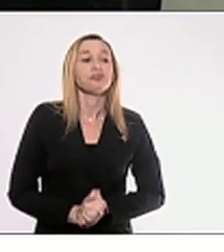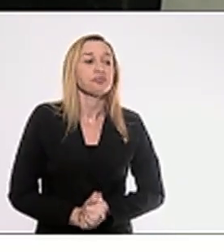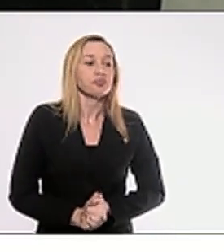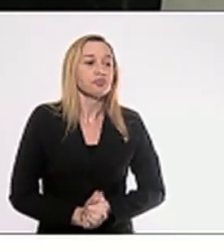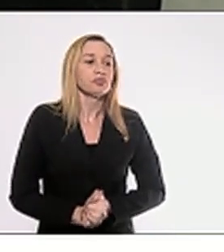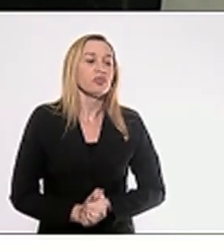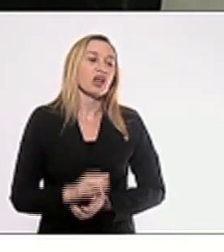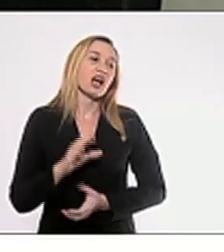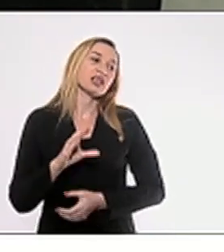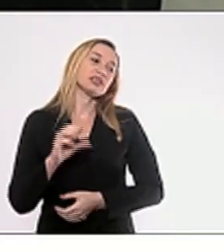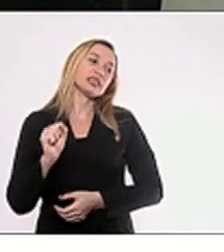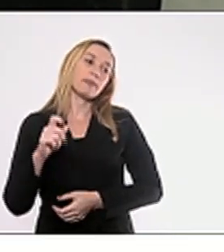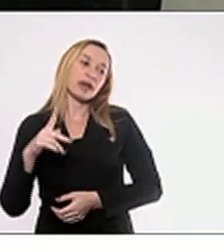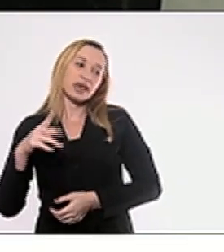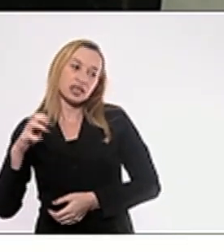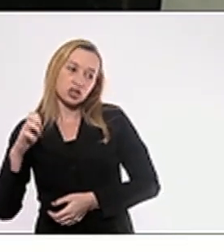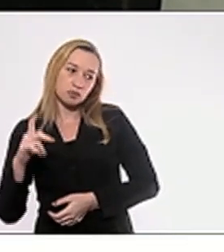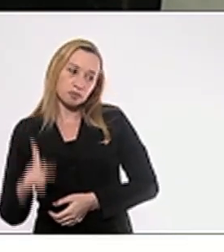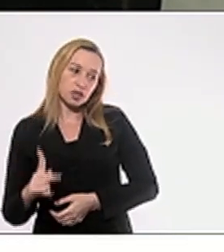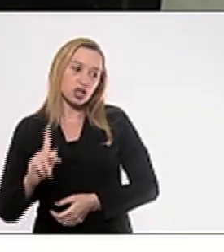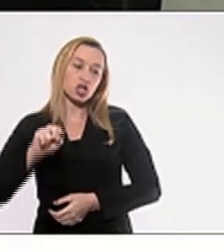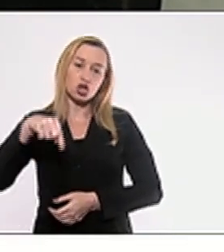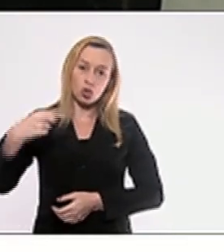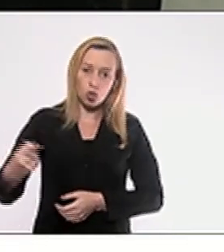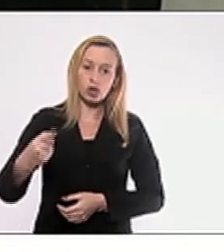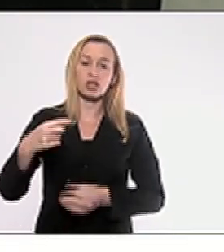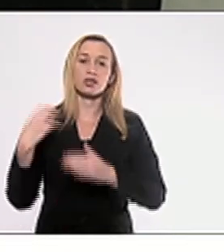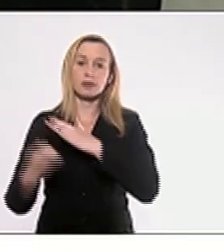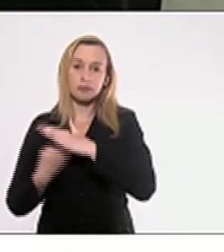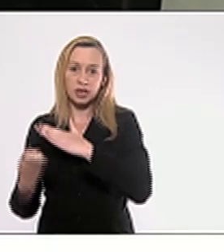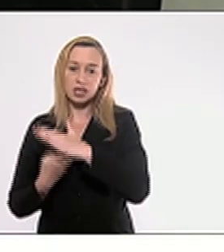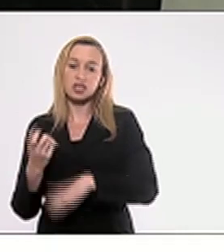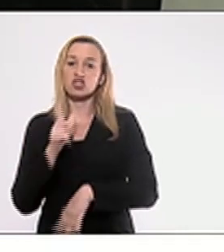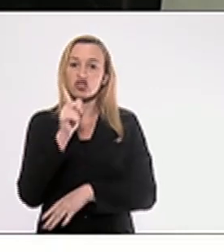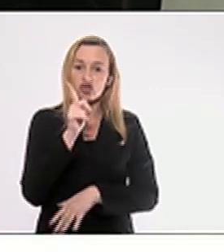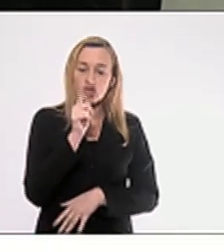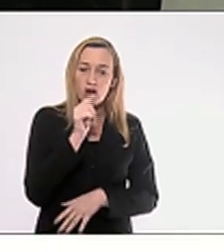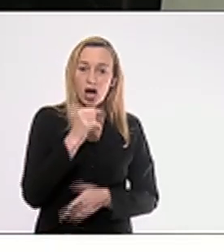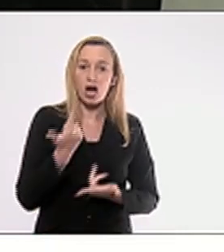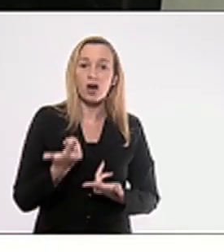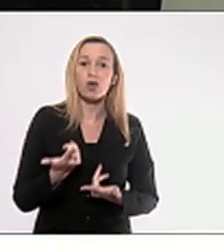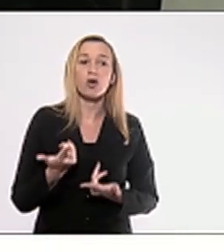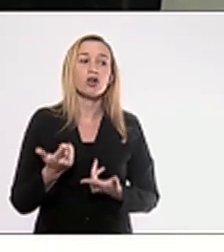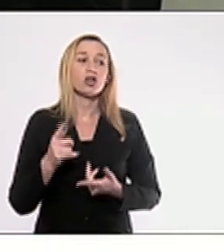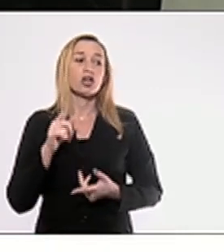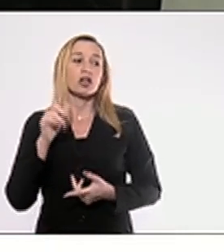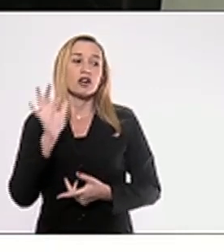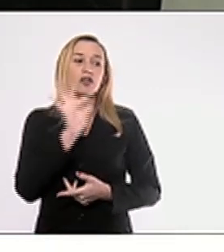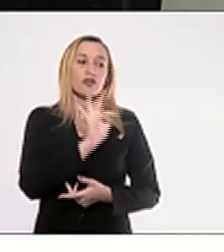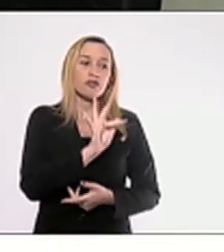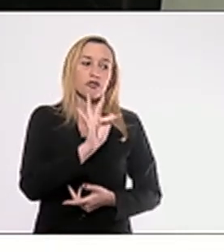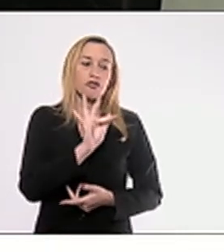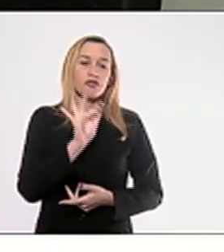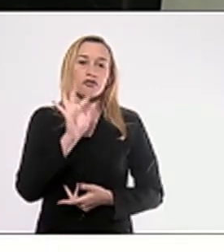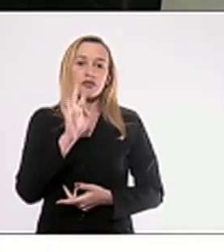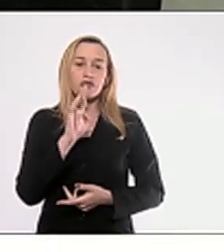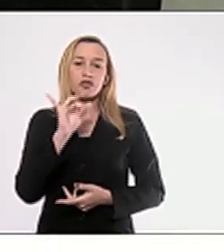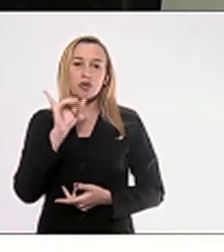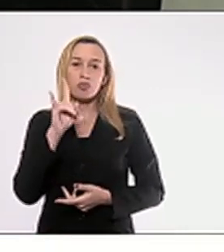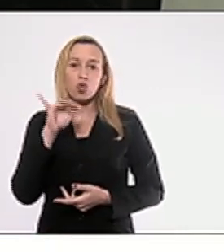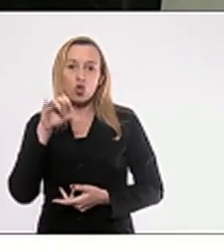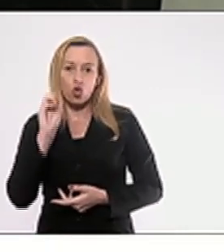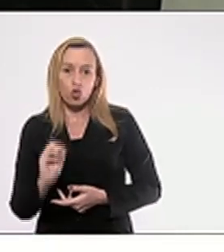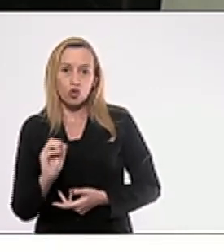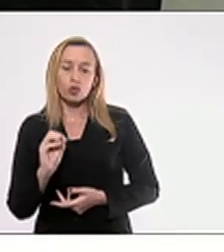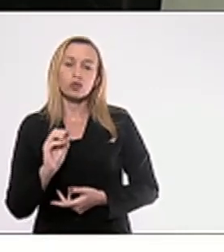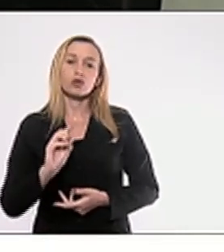A Sabesp, outras empresas, inclusive Águas de Friburgo, a própria